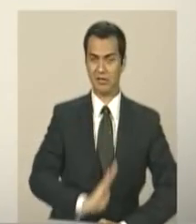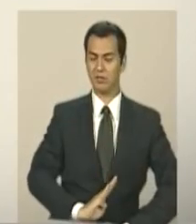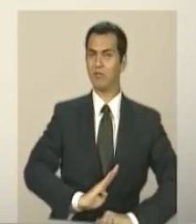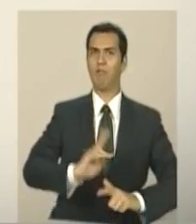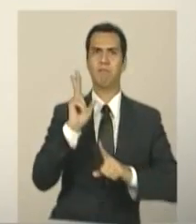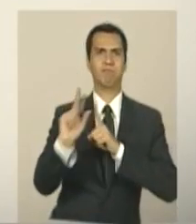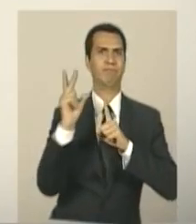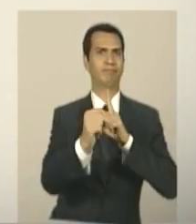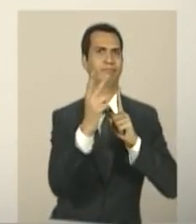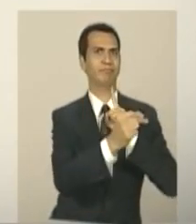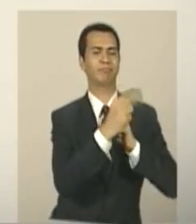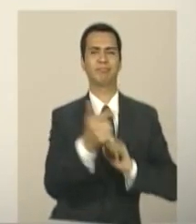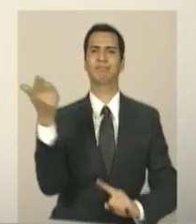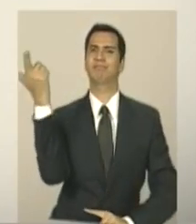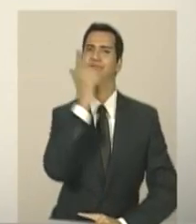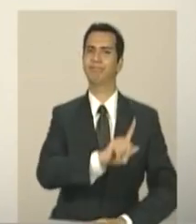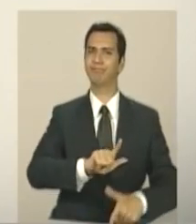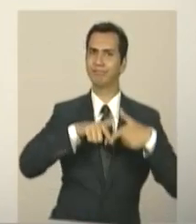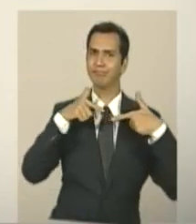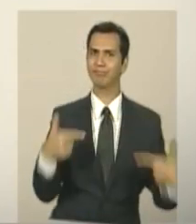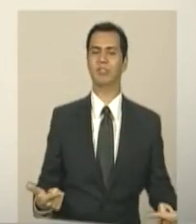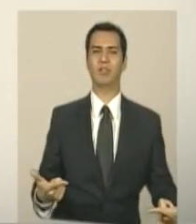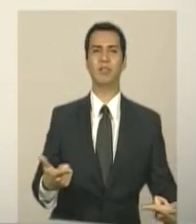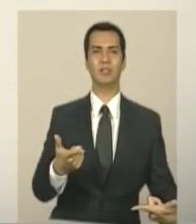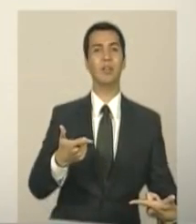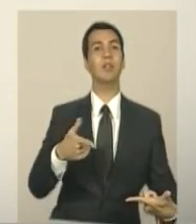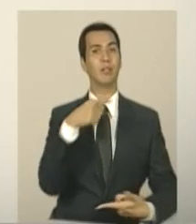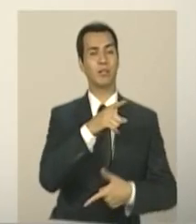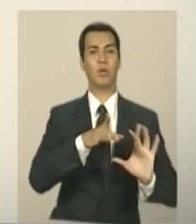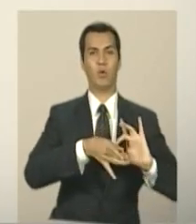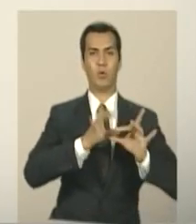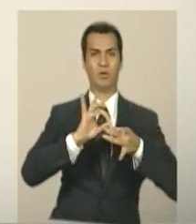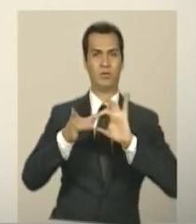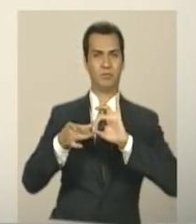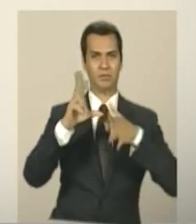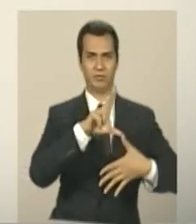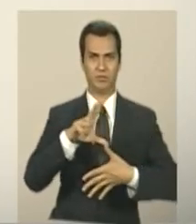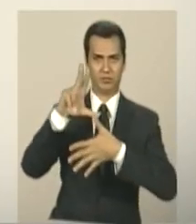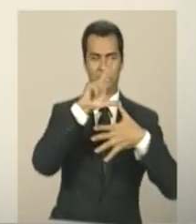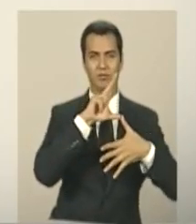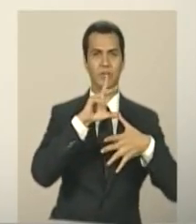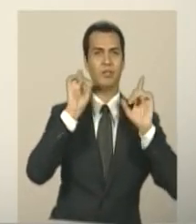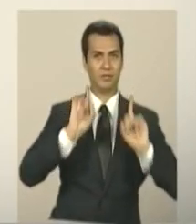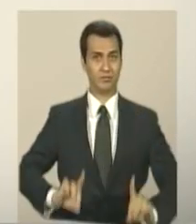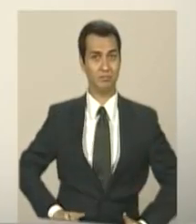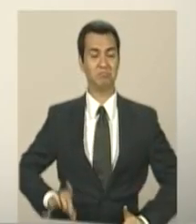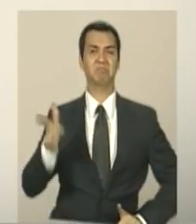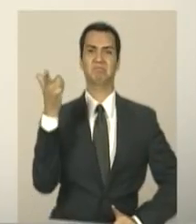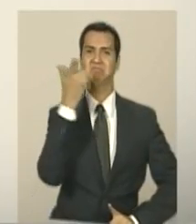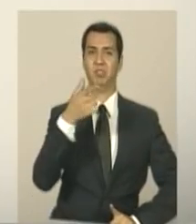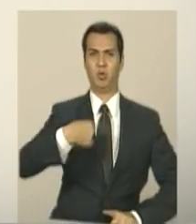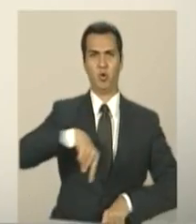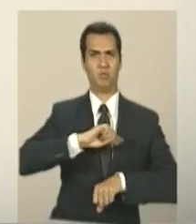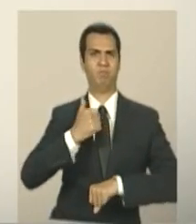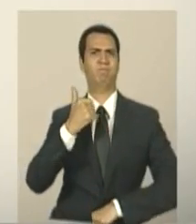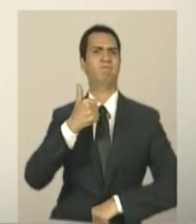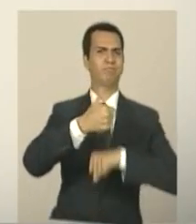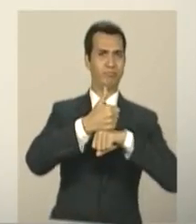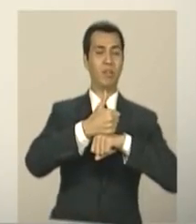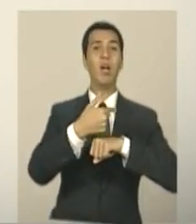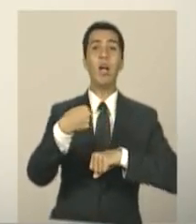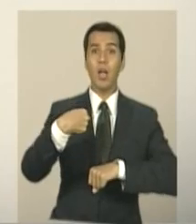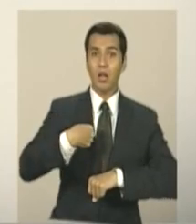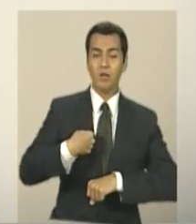Brasil conseguiu mais uma grande conquista no parapan ganhamos o primeiro lugar foi com muita emoção que eu recebi a